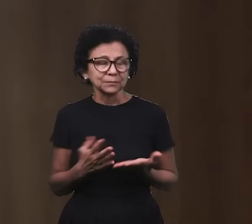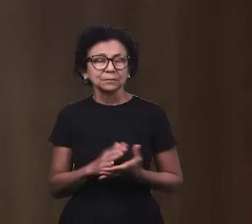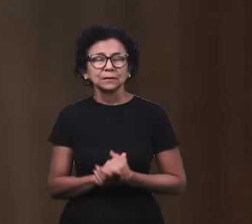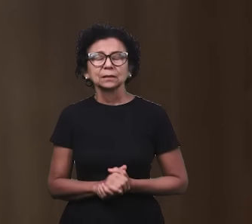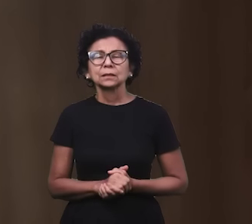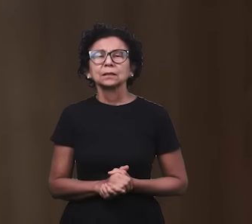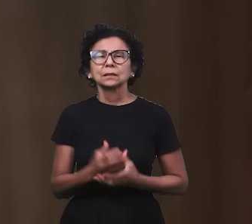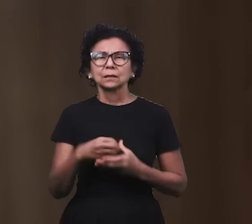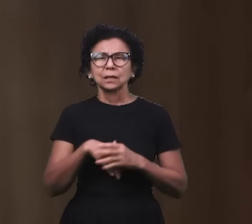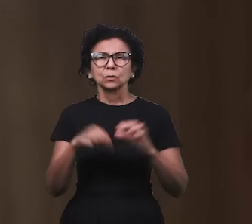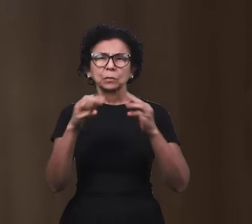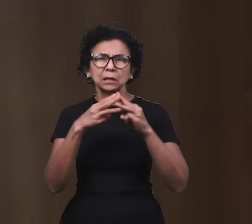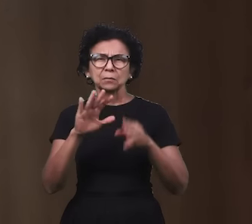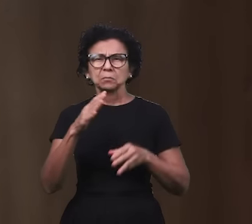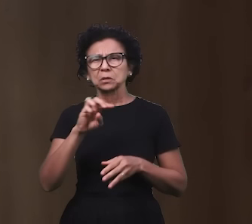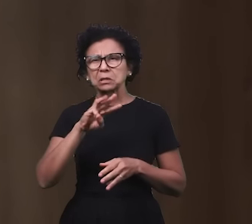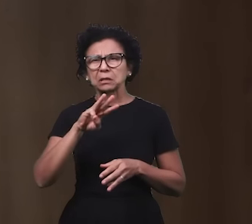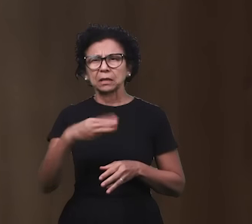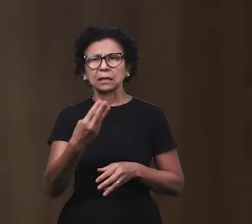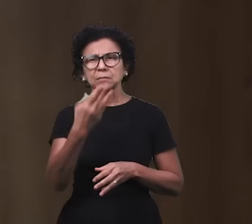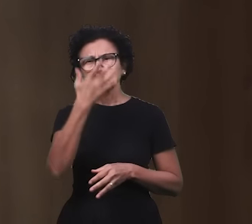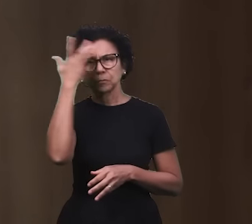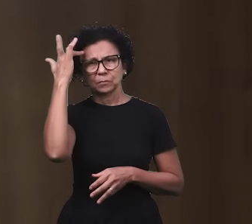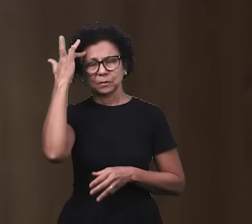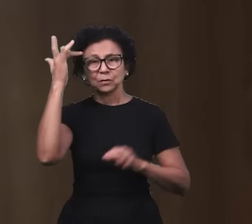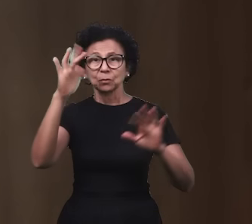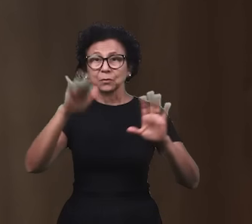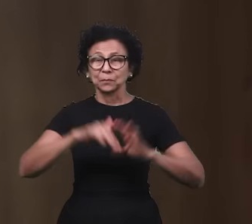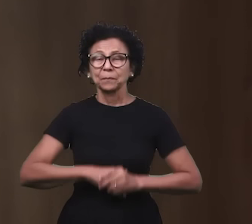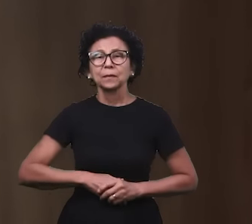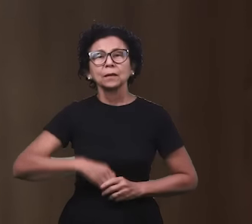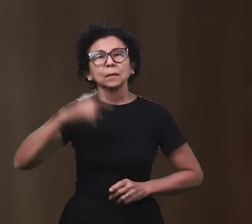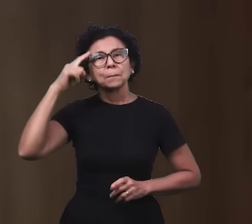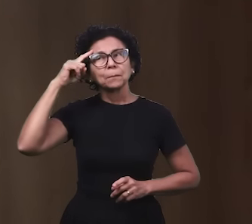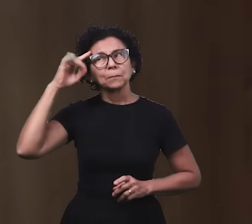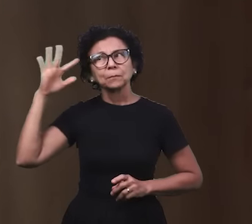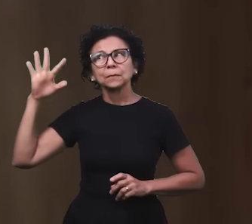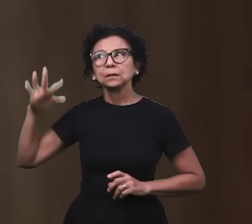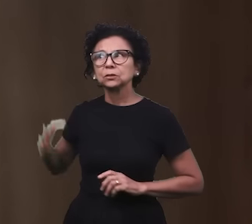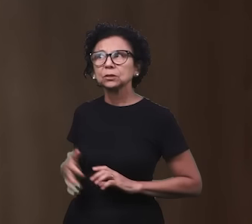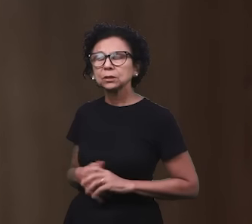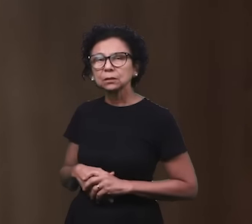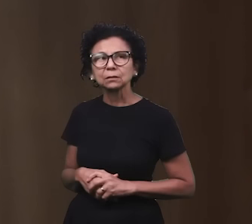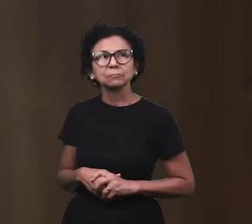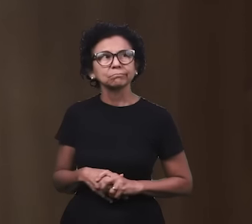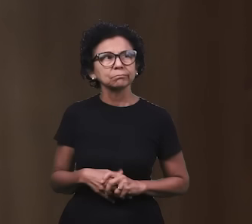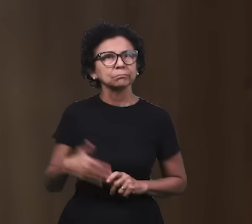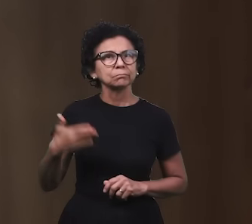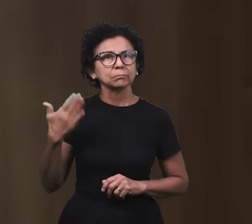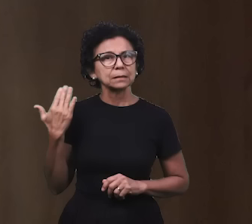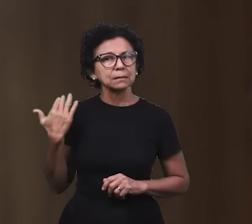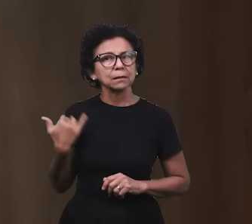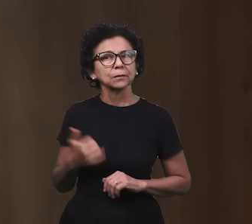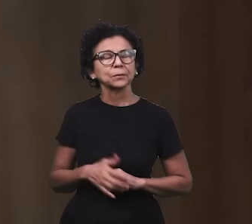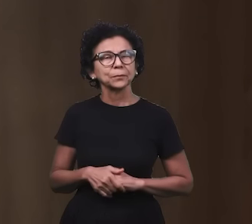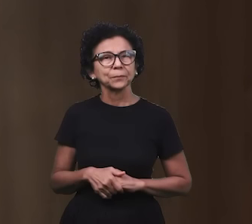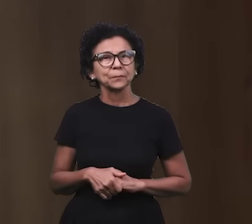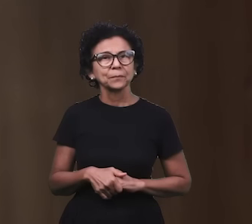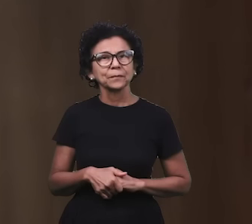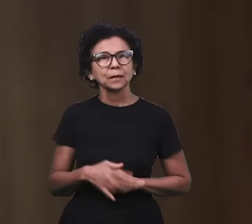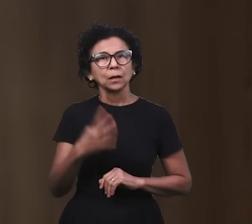todos os anos vinha uma festa, então as famílias se preparando, vamos para a festa, a roupa, vamos ficar 4 dias de